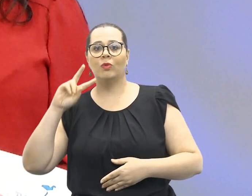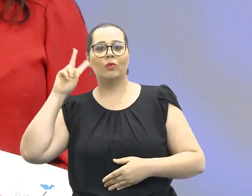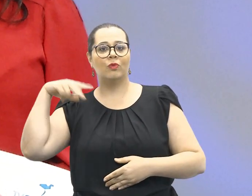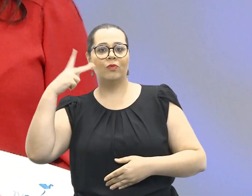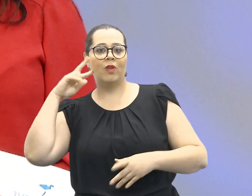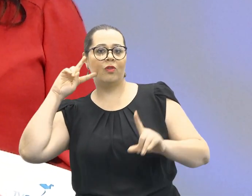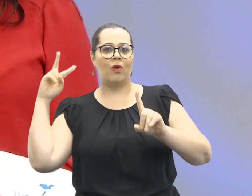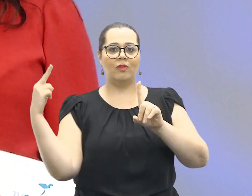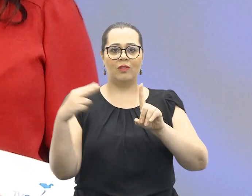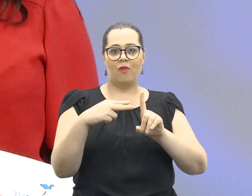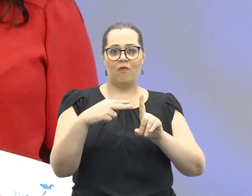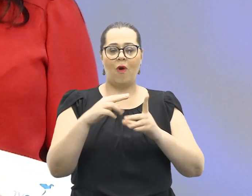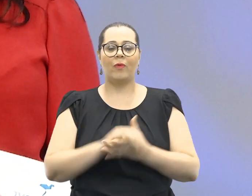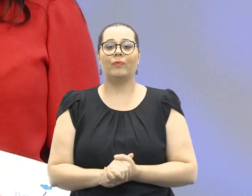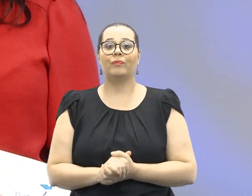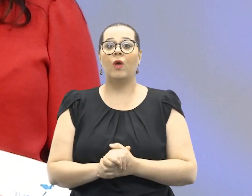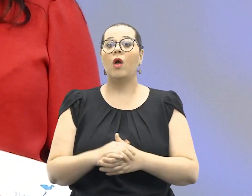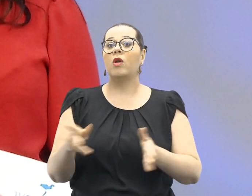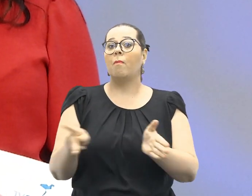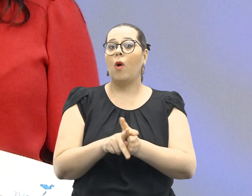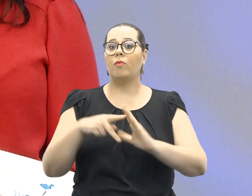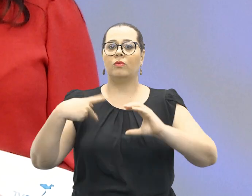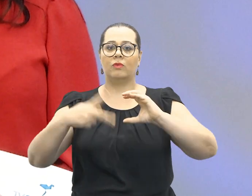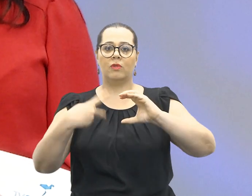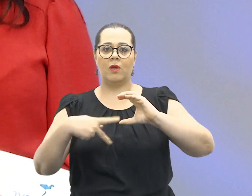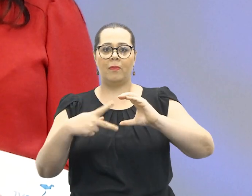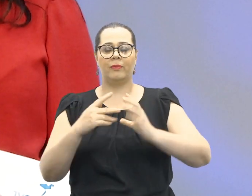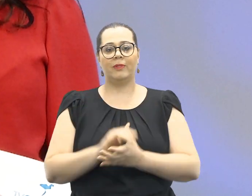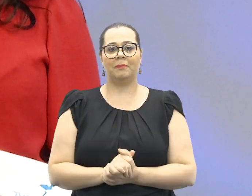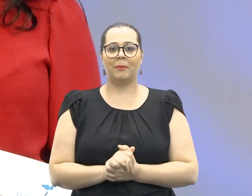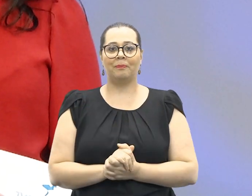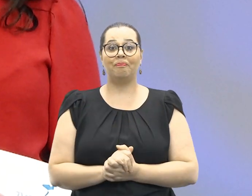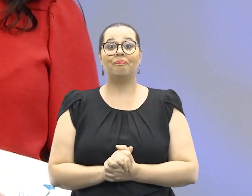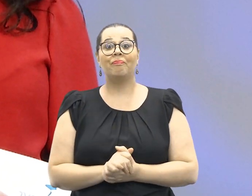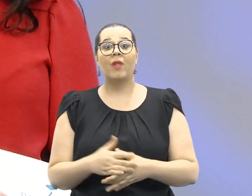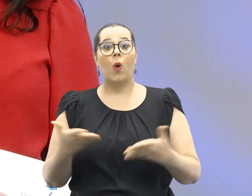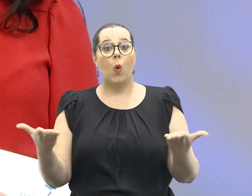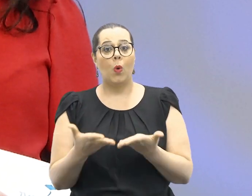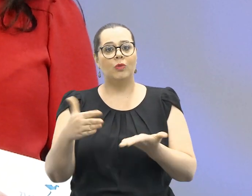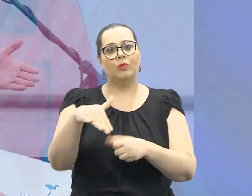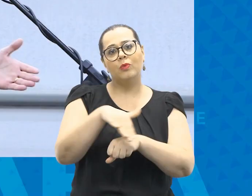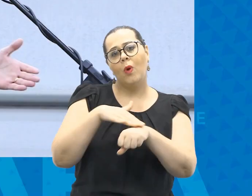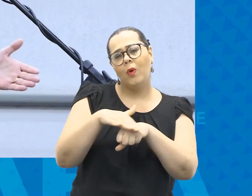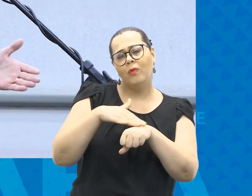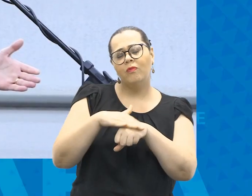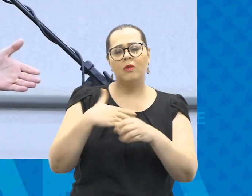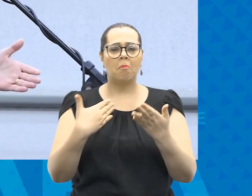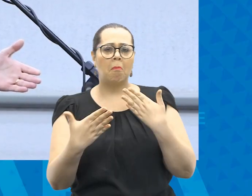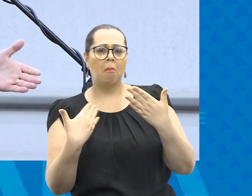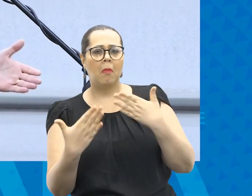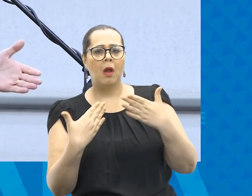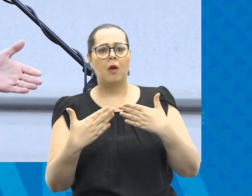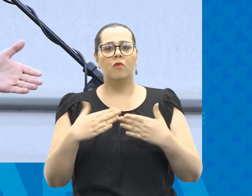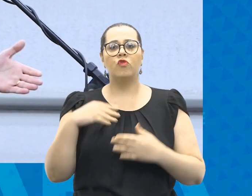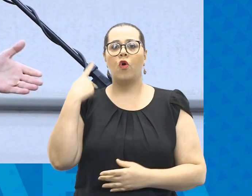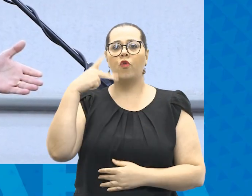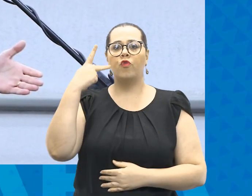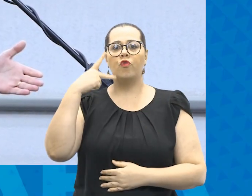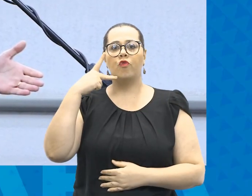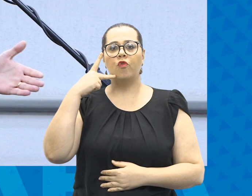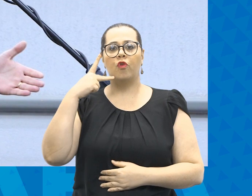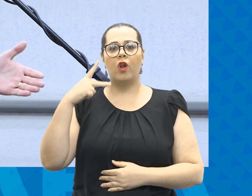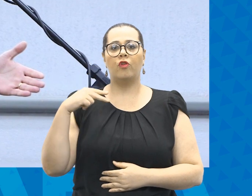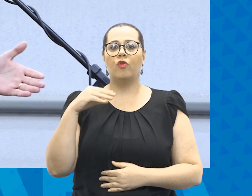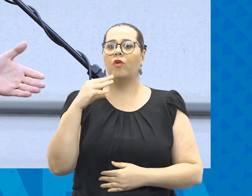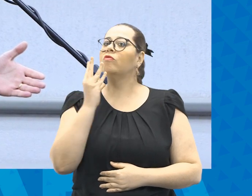programa Vereadores em Foco, produzido pela Câmara Municipal. Eu converso hoje com o vereador Claudinho Serra, que assumiu em